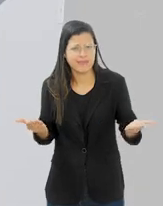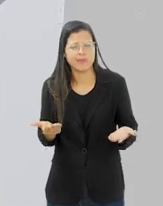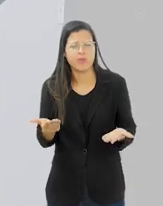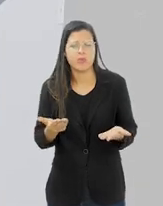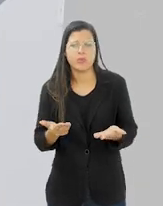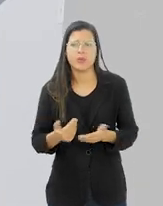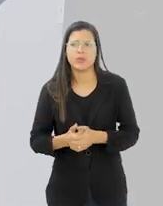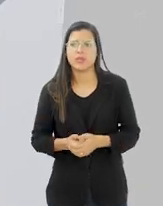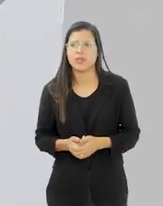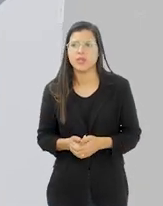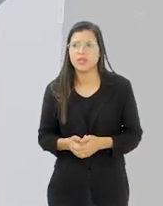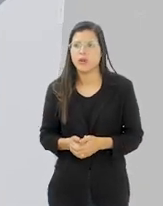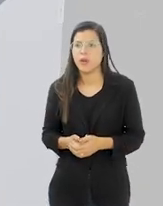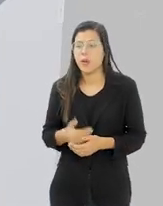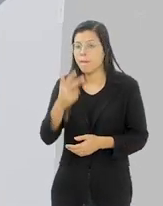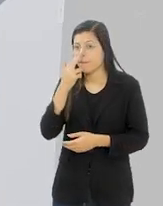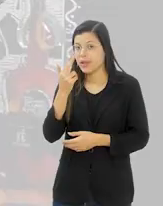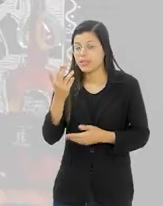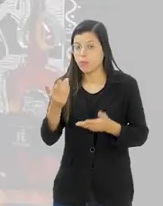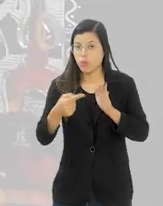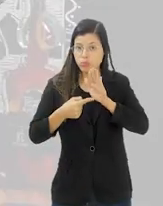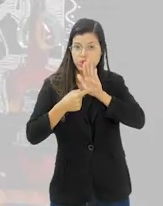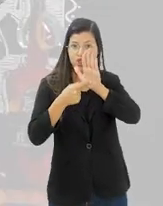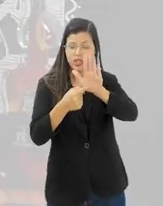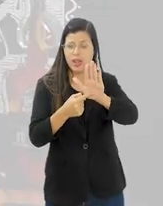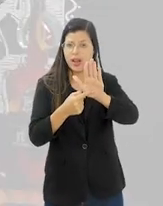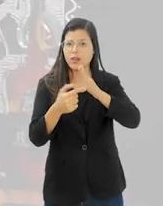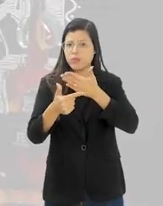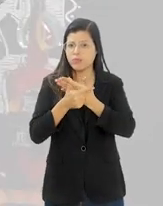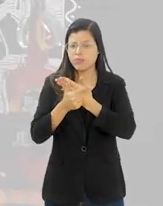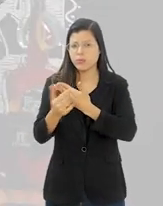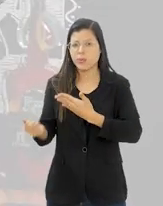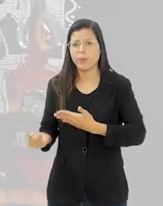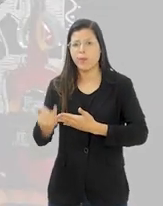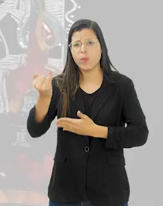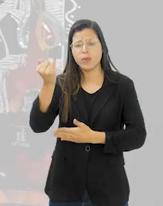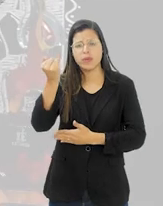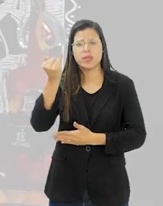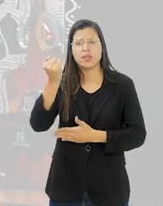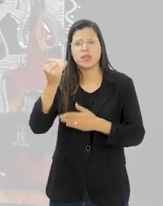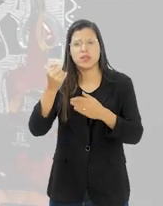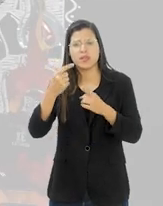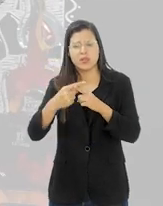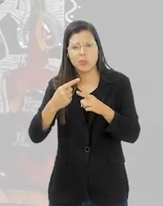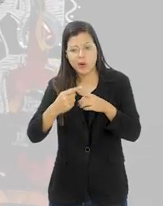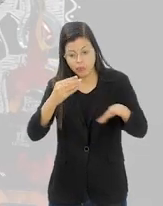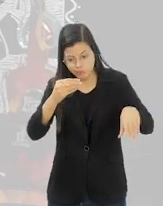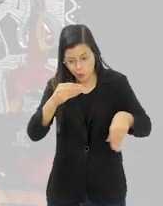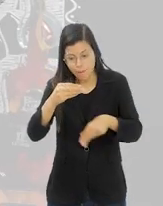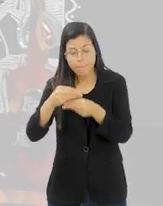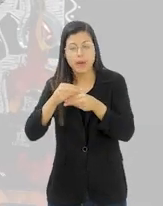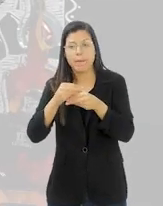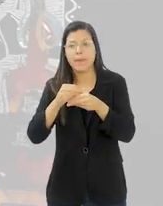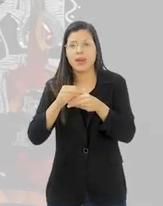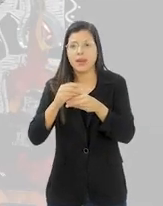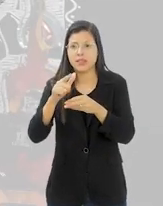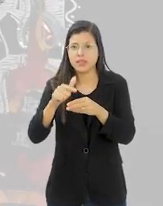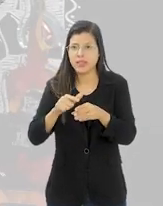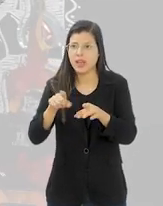Hoje é menos, mas continua. Eu vejo o destaque com uma função tão importante, né? Porque ele complementa a alegoria. Sim. Ele